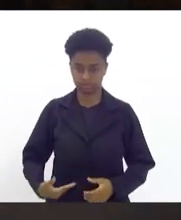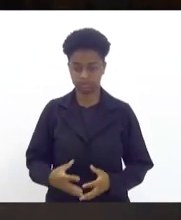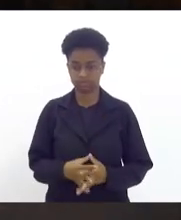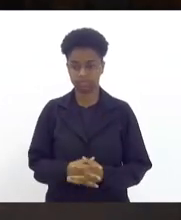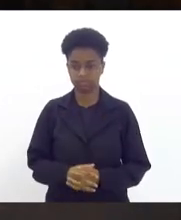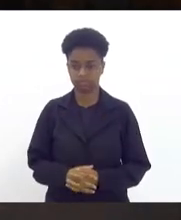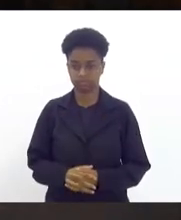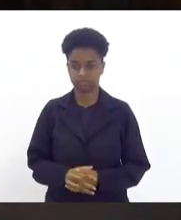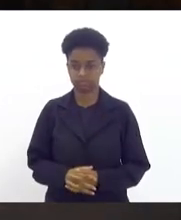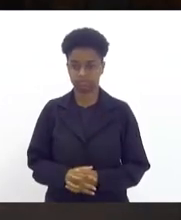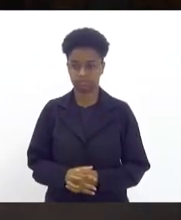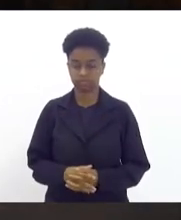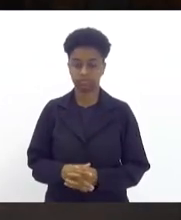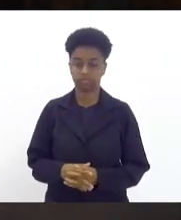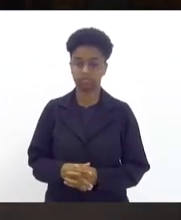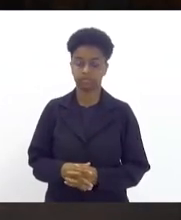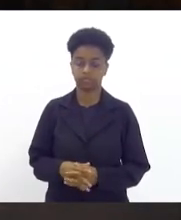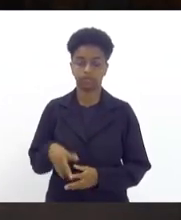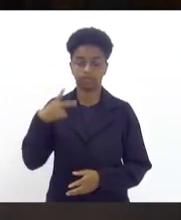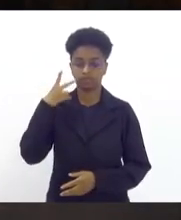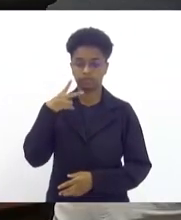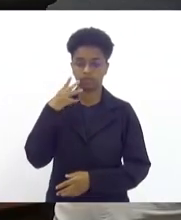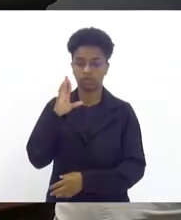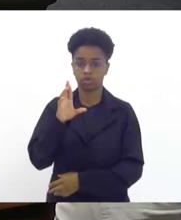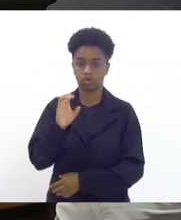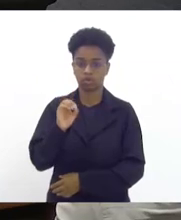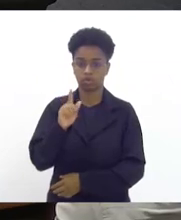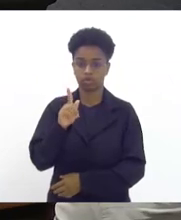Vereador Rogério Amorim